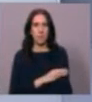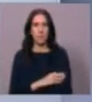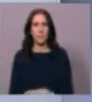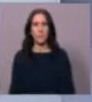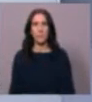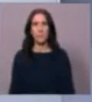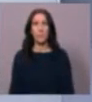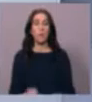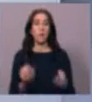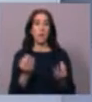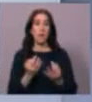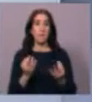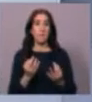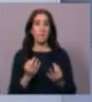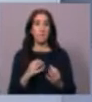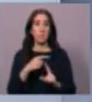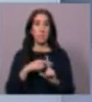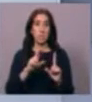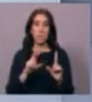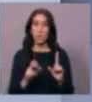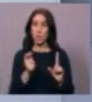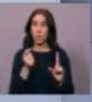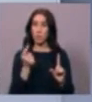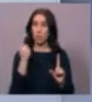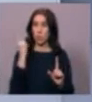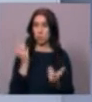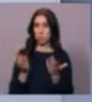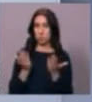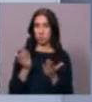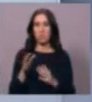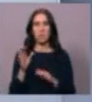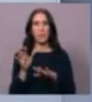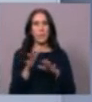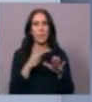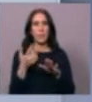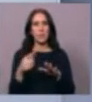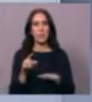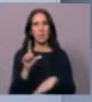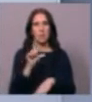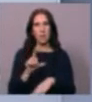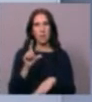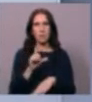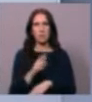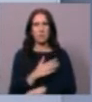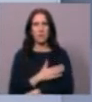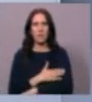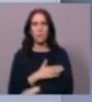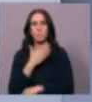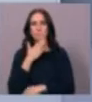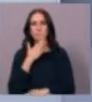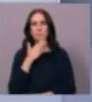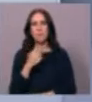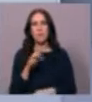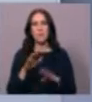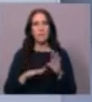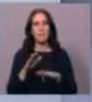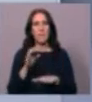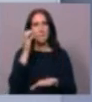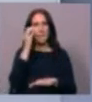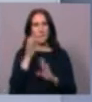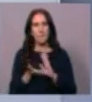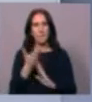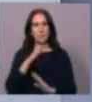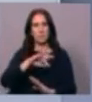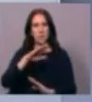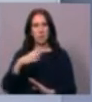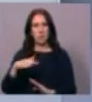apesar de se registrar uma pequena descida em relação ao dia de ontem. O vento sopra do quadrante leste, fraco a moderado, por vezes com maior intensidade nas terras